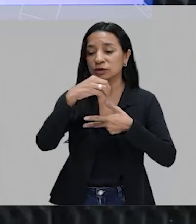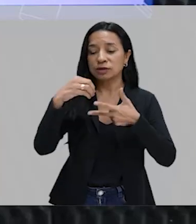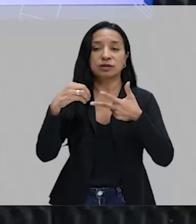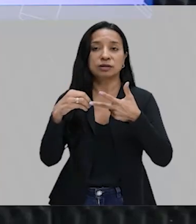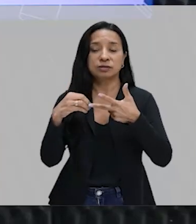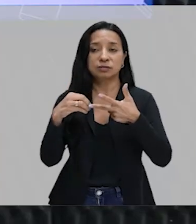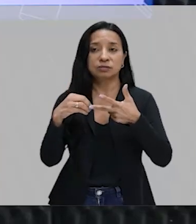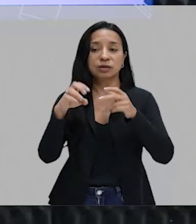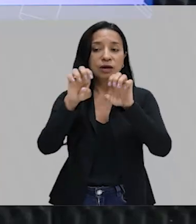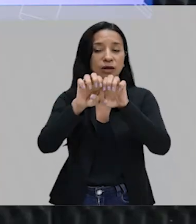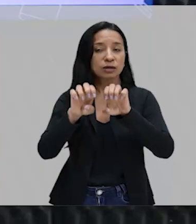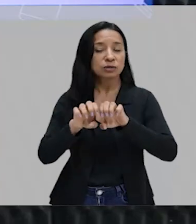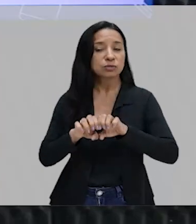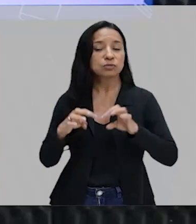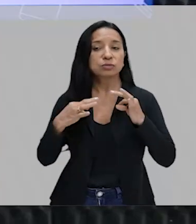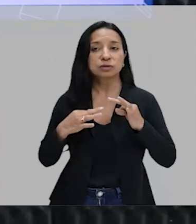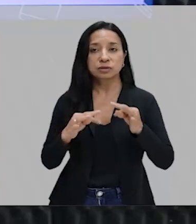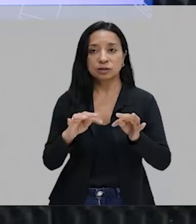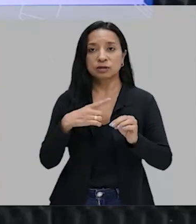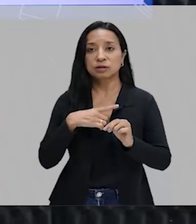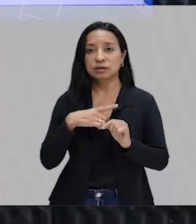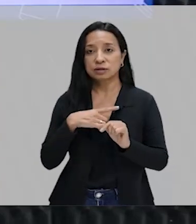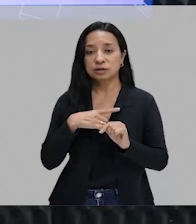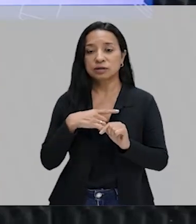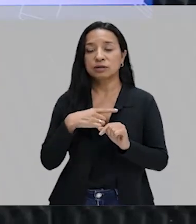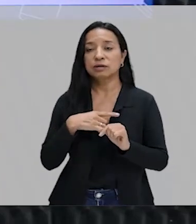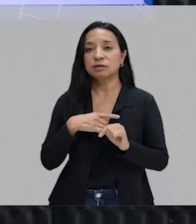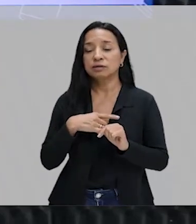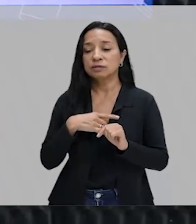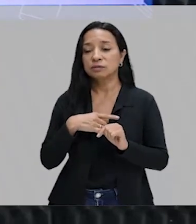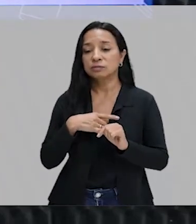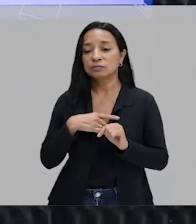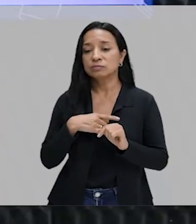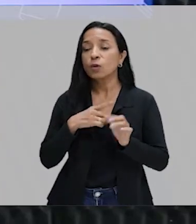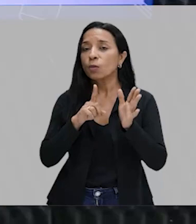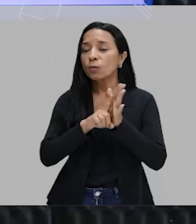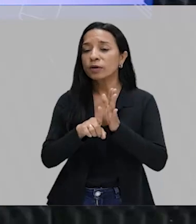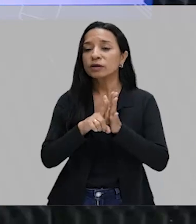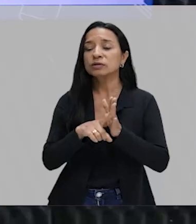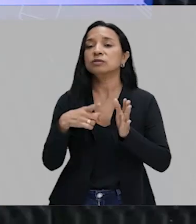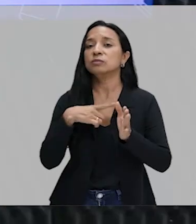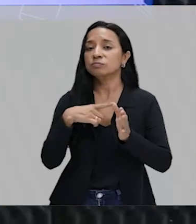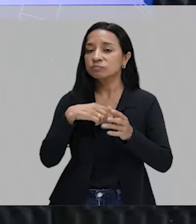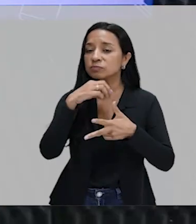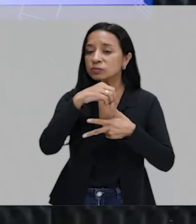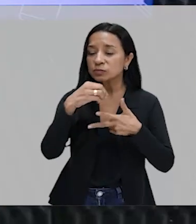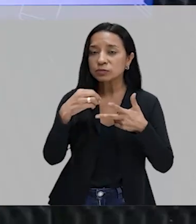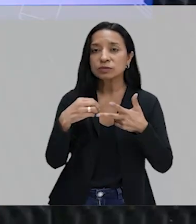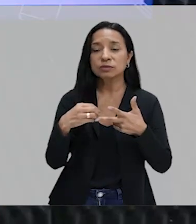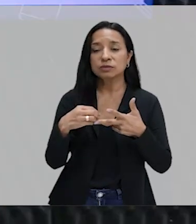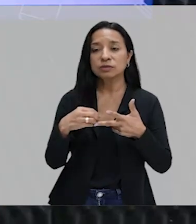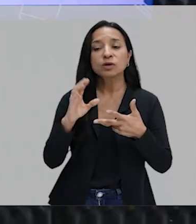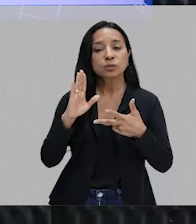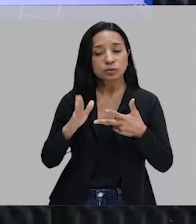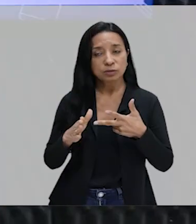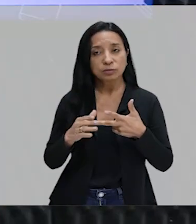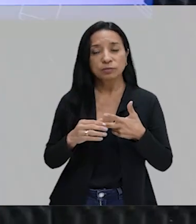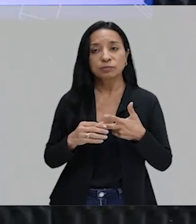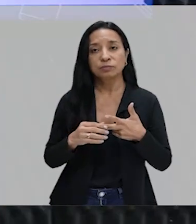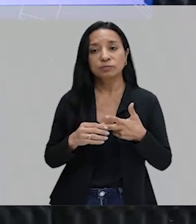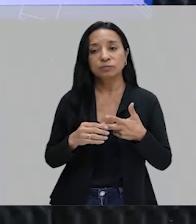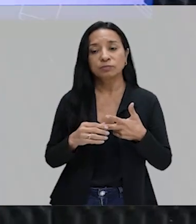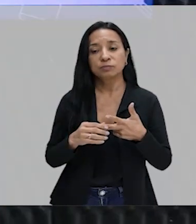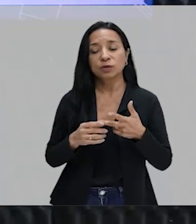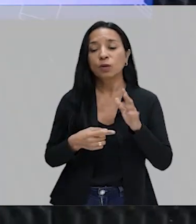estrutura técnica que existe, nós temos aqui um item que caiu no Enem, onde ele vai